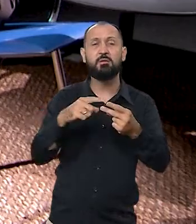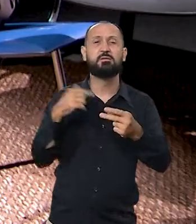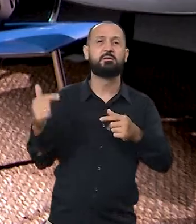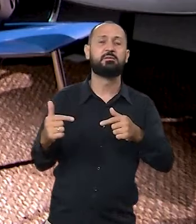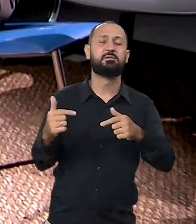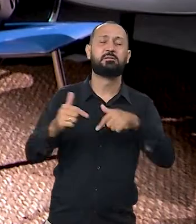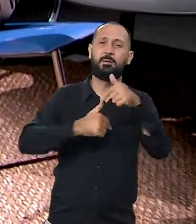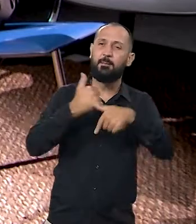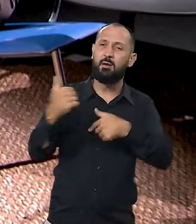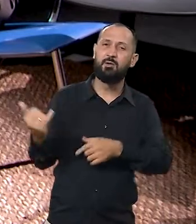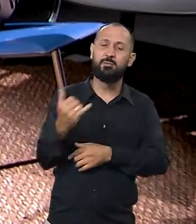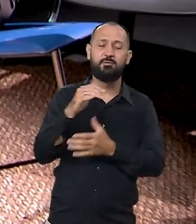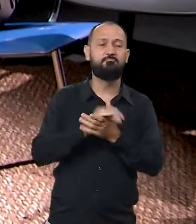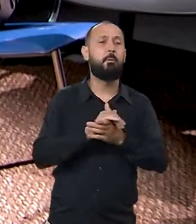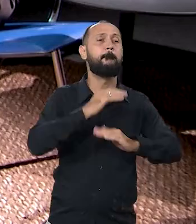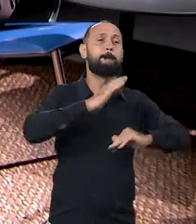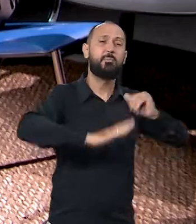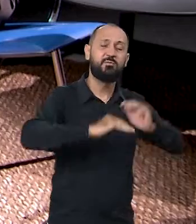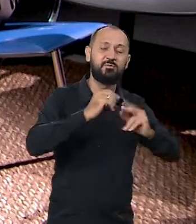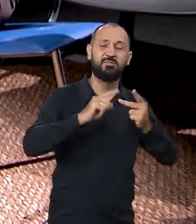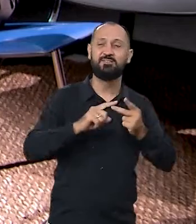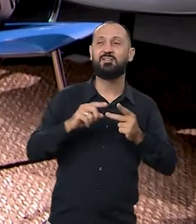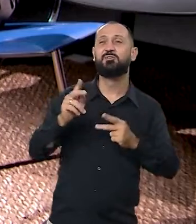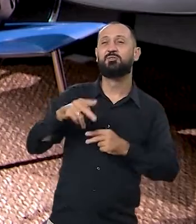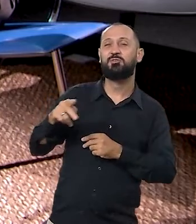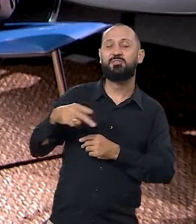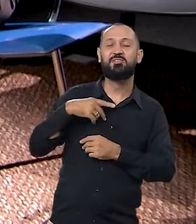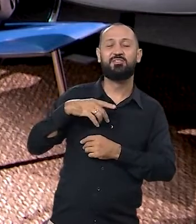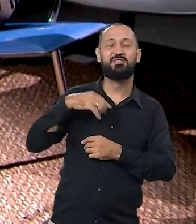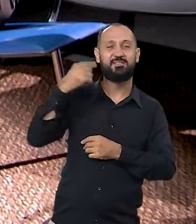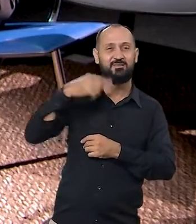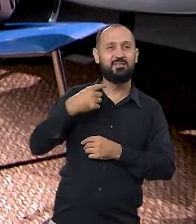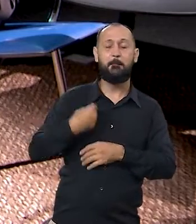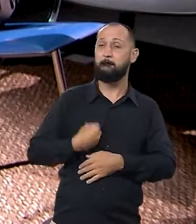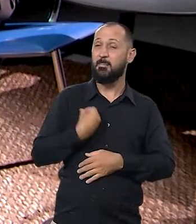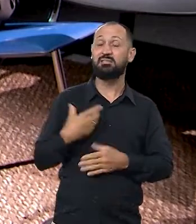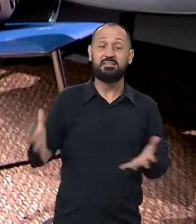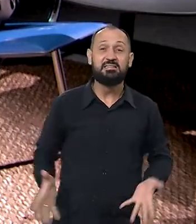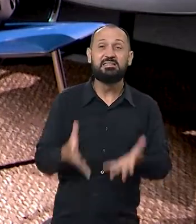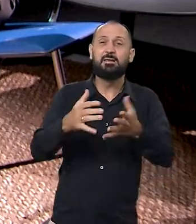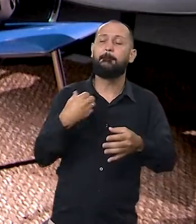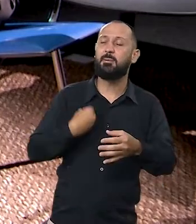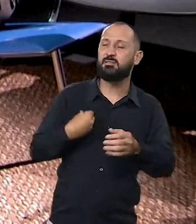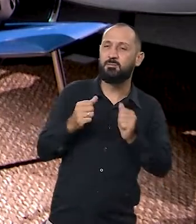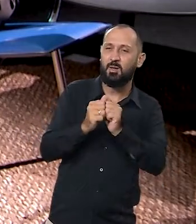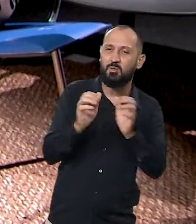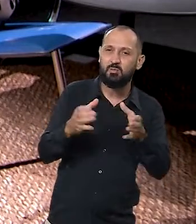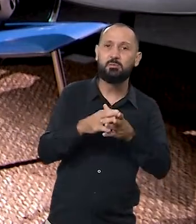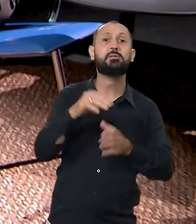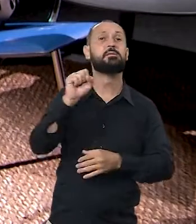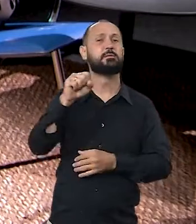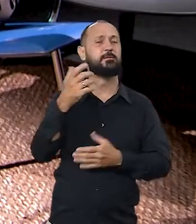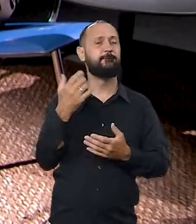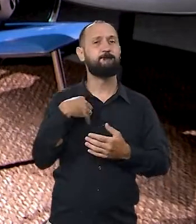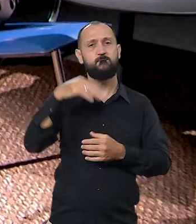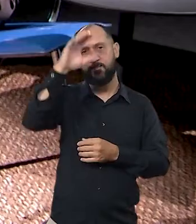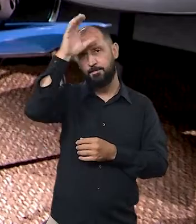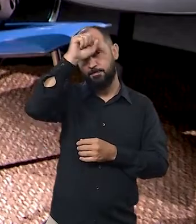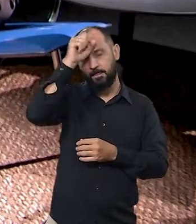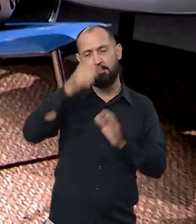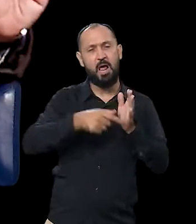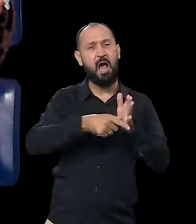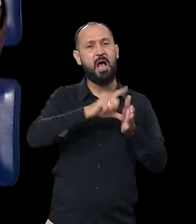Enquanto profissional da área, professor de Direito, te empolgava a participar da comissão? Sem dúvida nenhuma, né? Lívia, eu aprendi muito